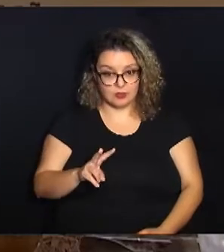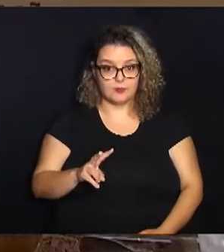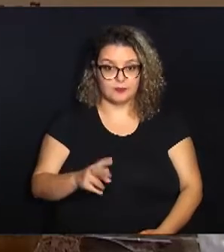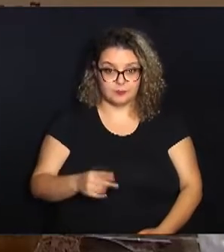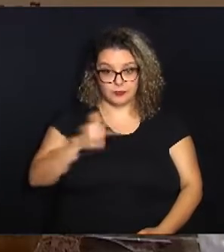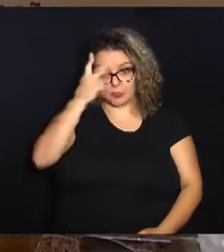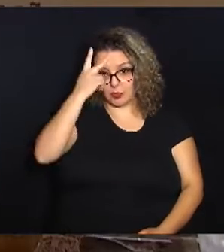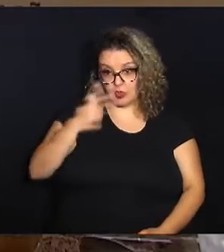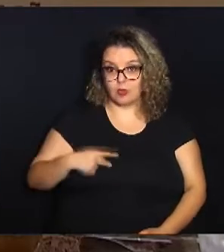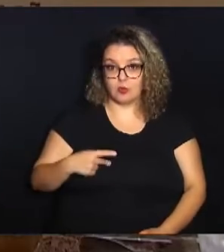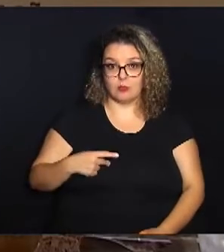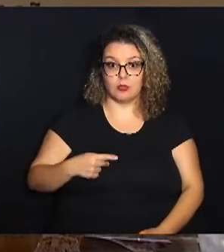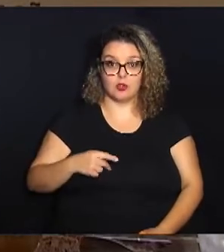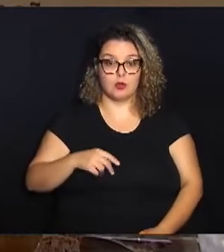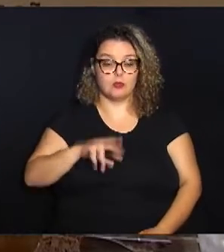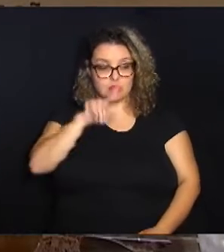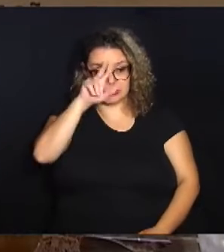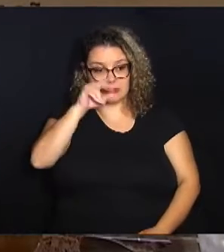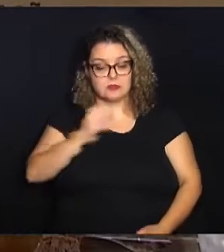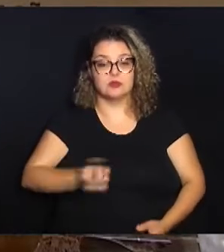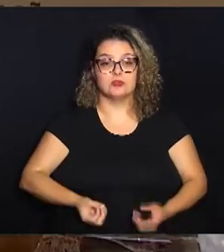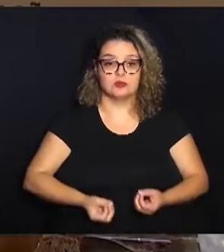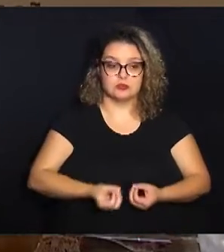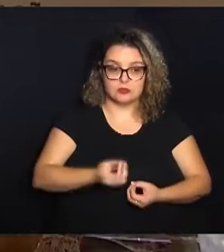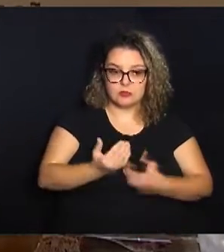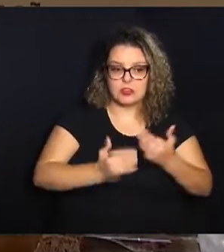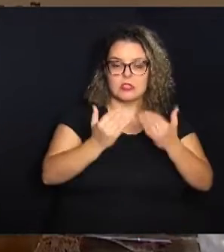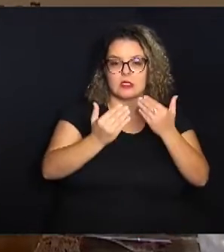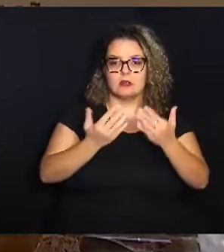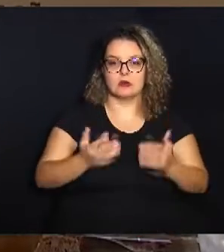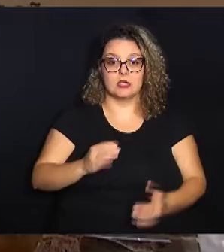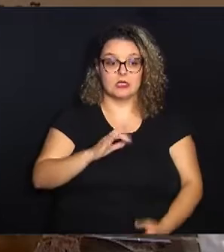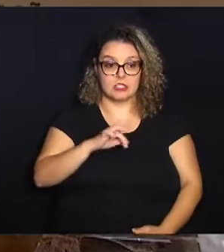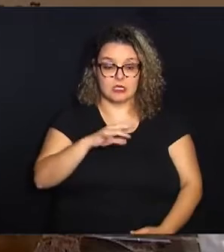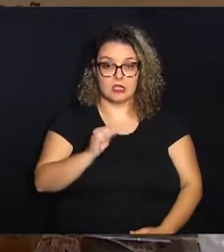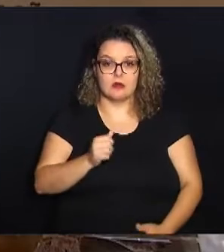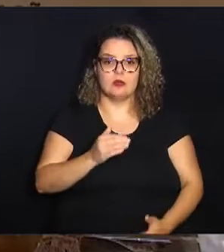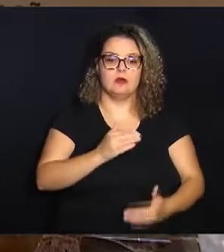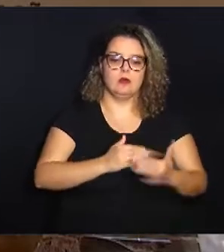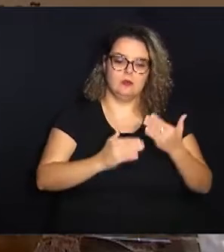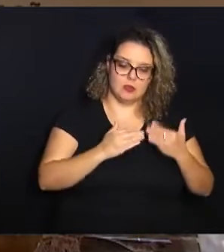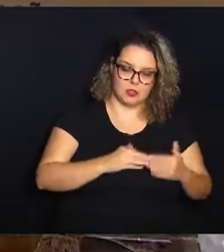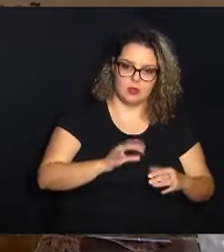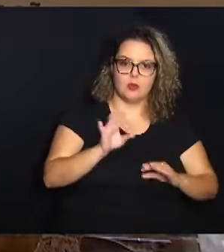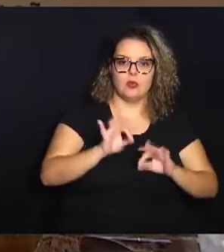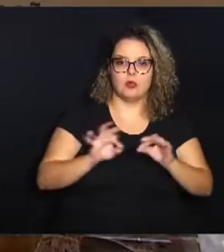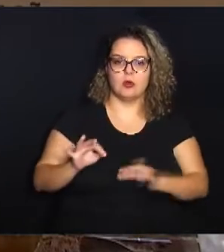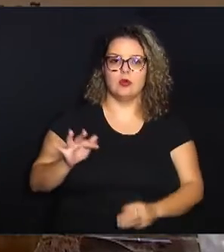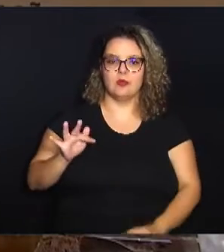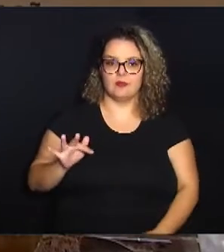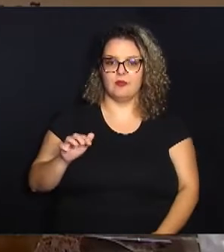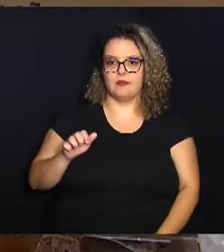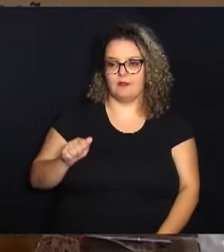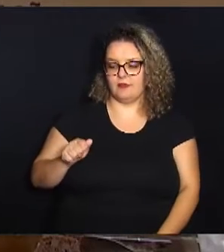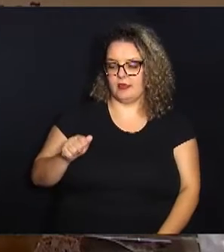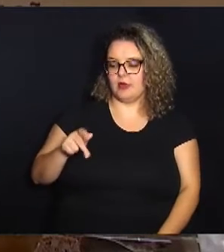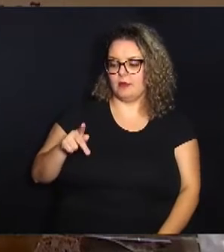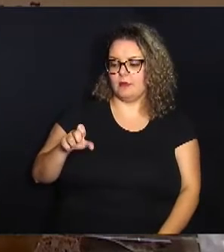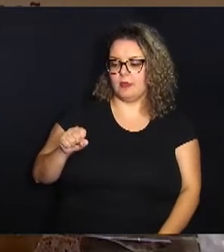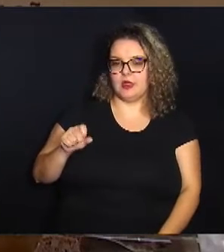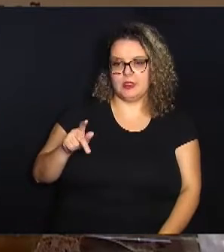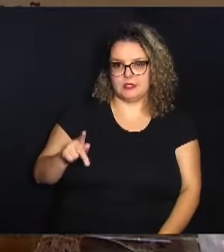próprios insetos também. Então, demos um passo para trás, conseguimos um projeto com o apoio da FAPESP, né, um